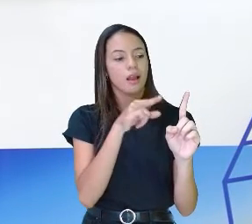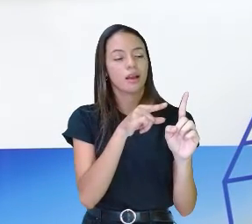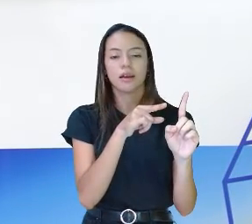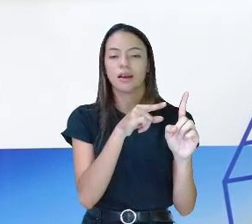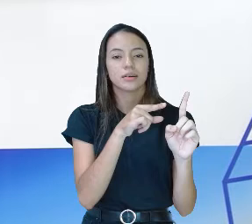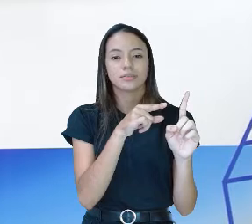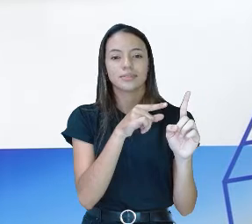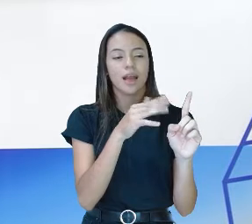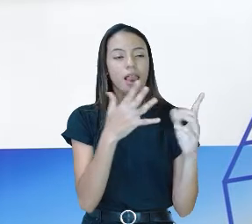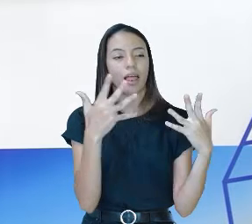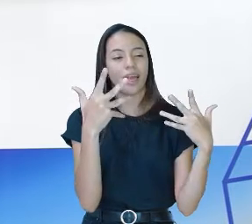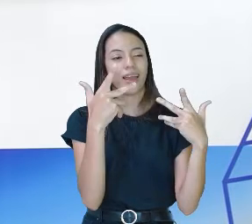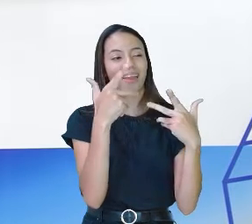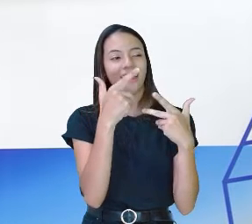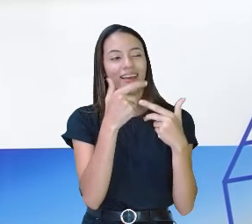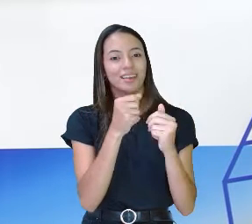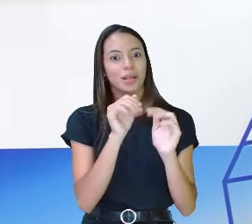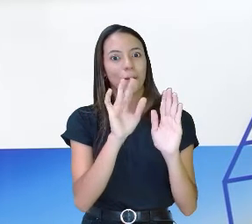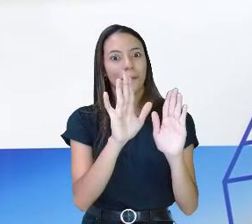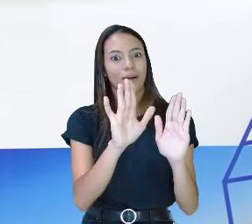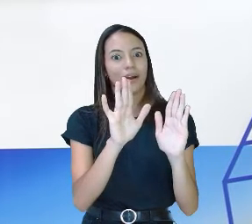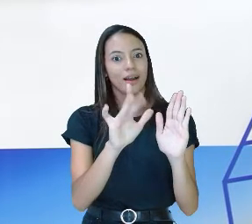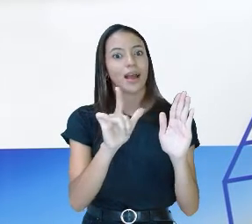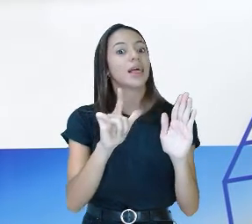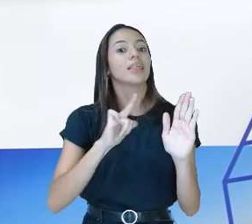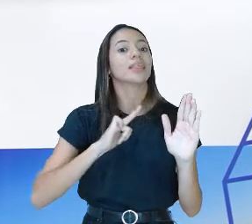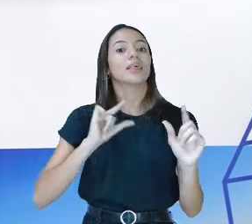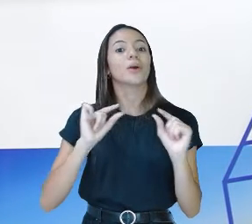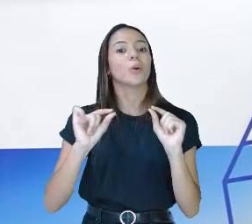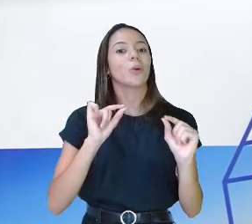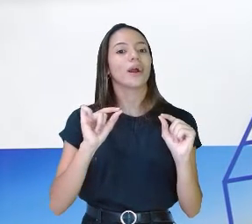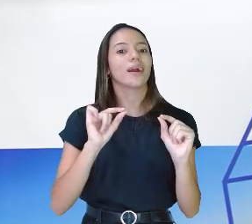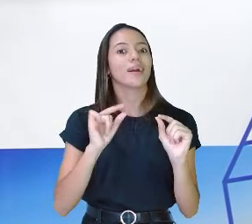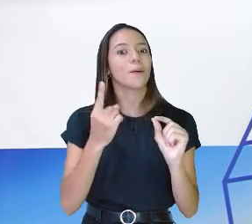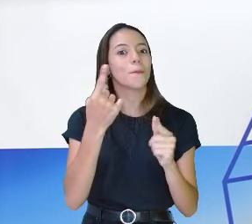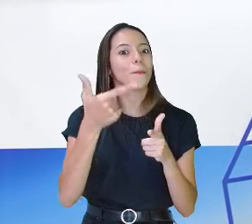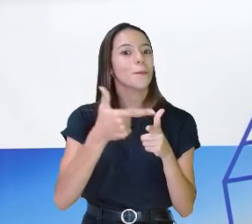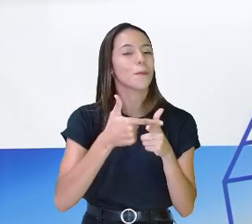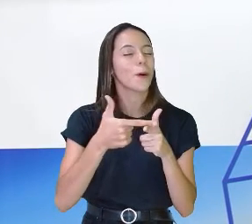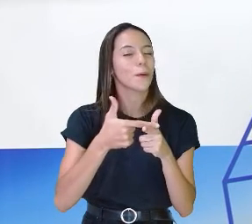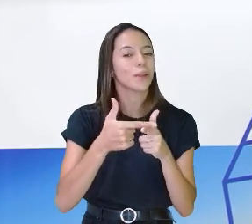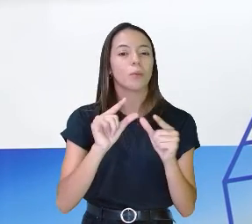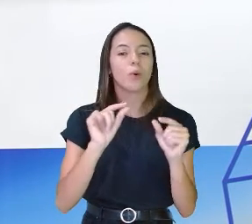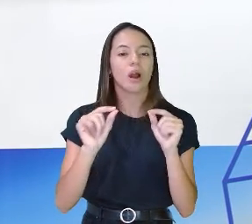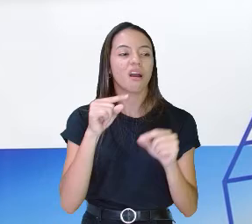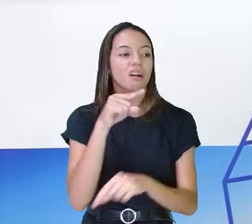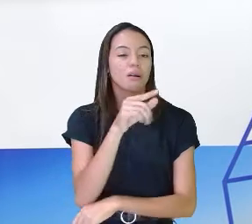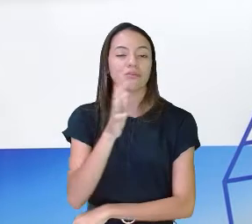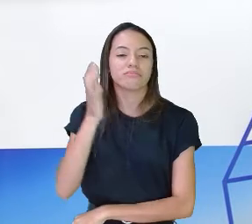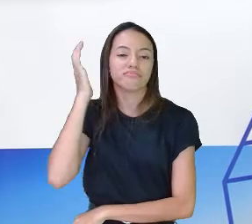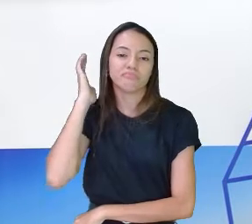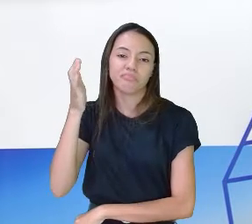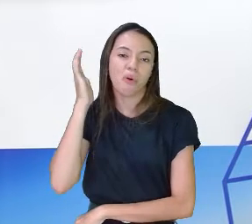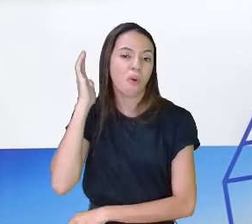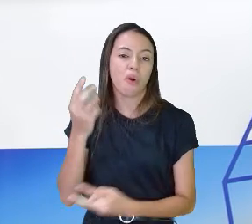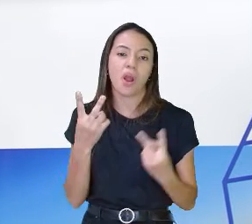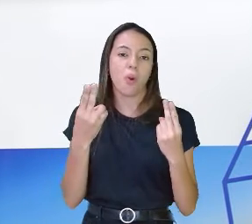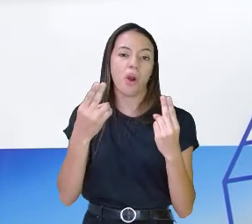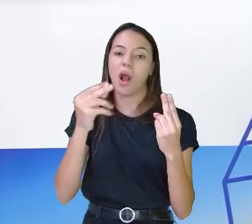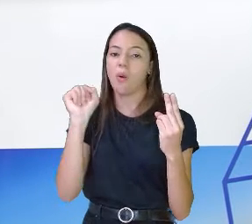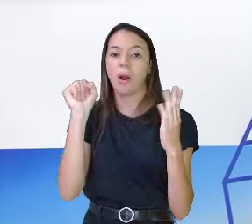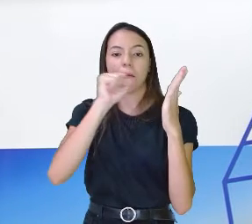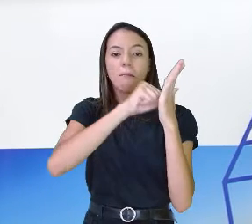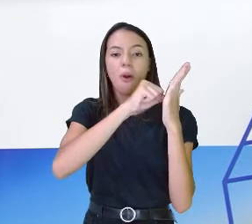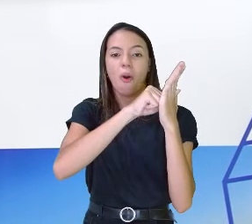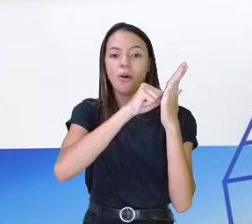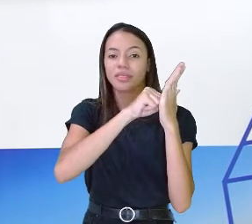de todos, mas ela tem um catch, né? Ela tem um problema, digamos assim, que é ser burra como uma porta. Um amor.